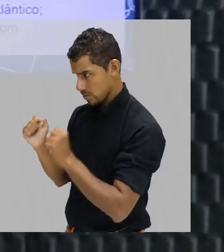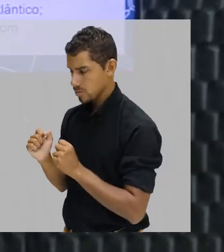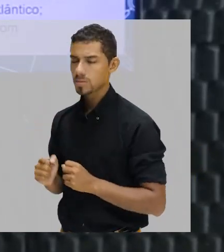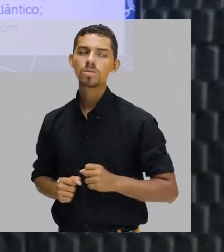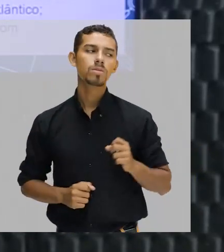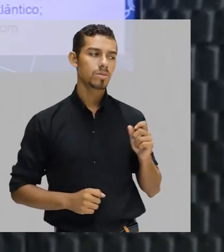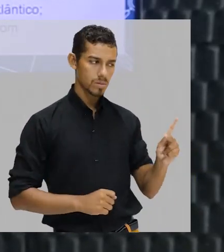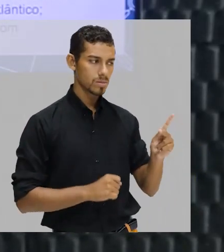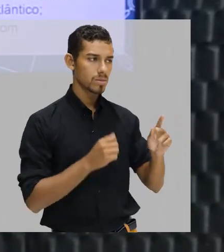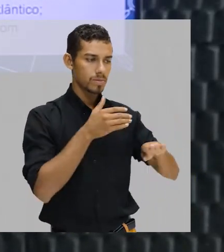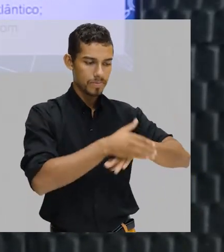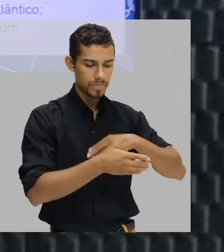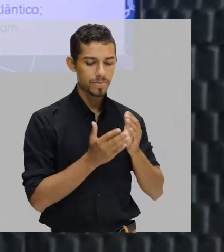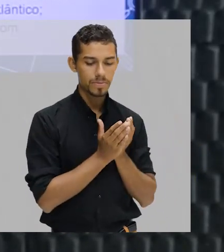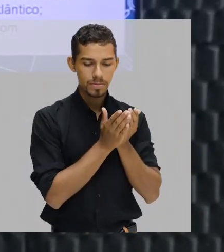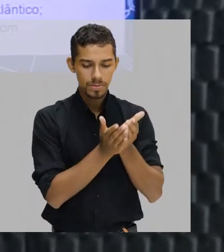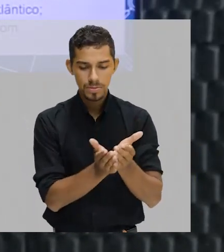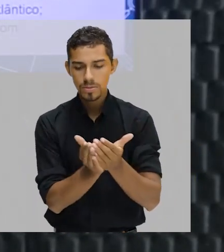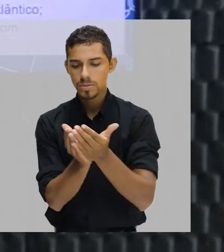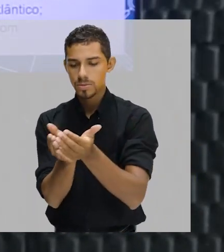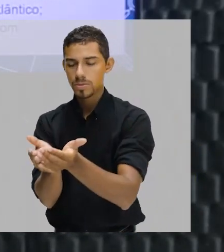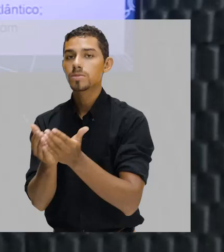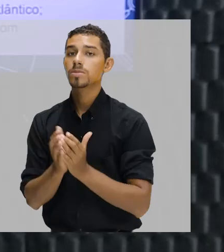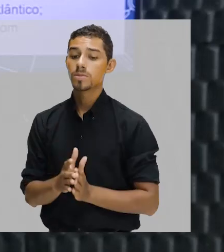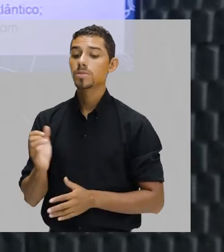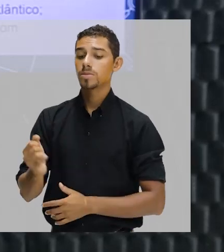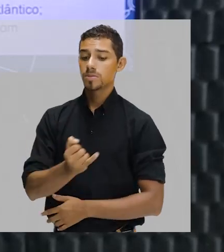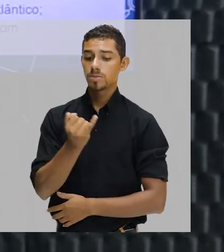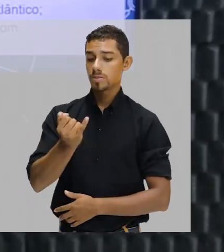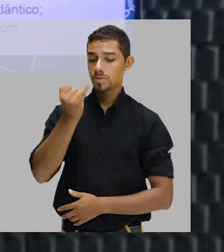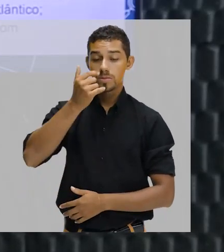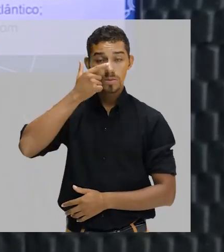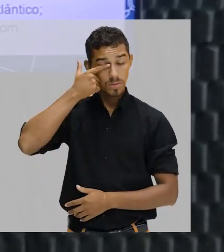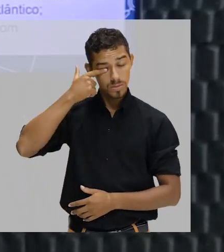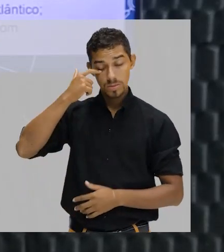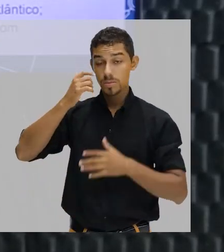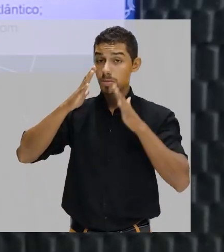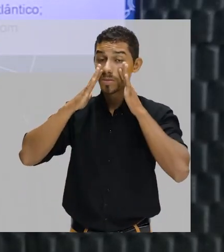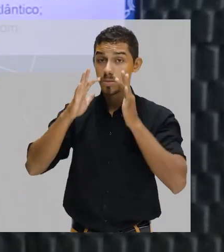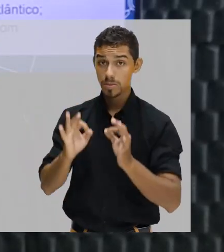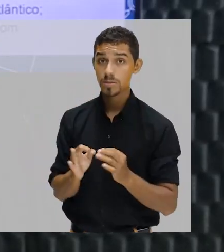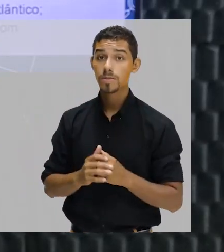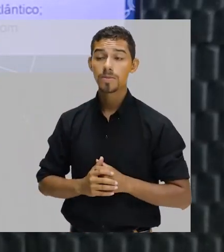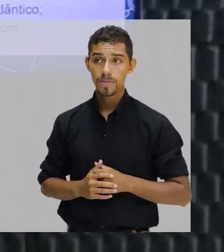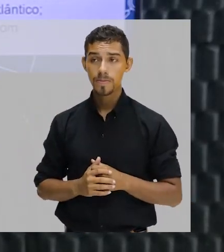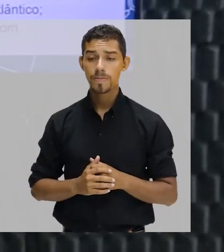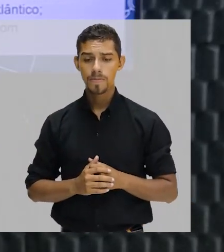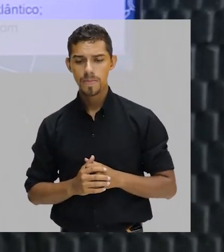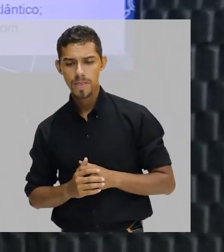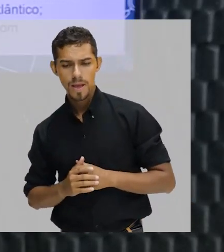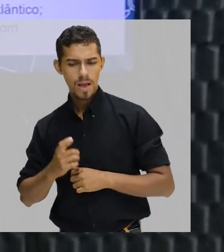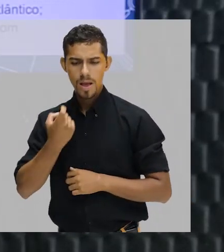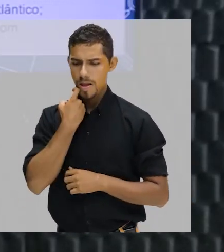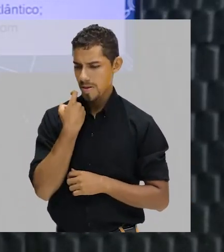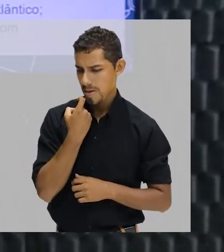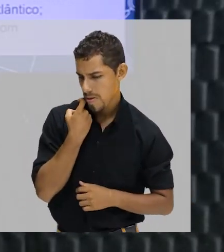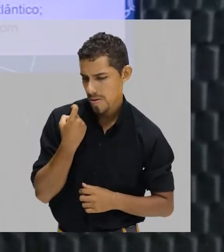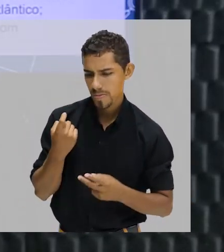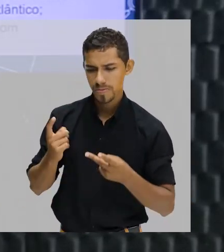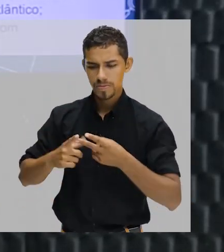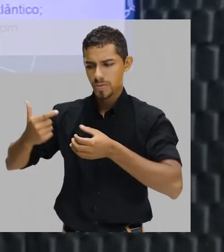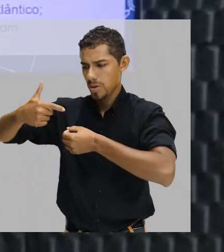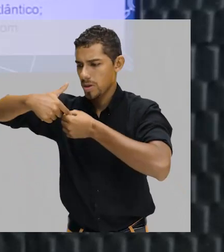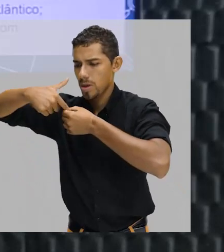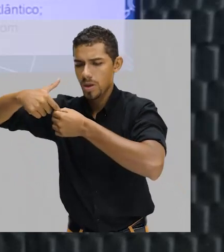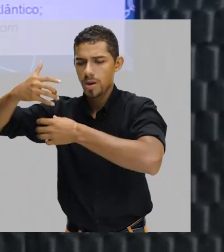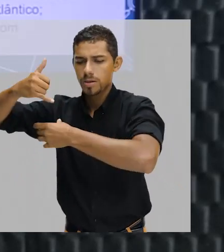entrar, tá bom? Então essa é a importância aí do mar territorial. Muita atenção sobre ele. Então, peixe, por exemplo, né, petróleo, tudo